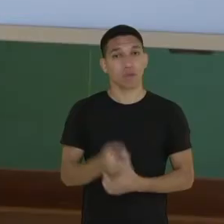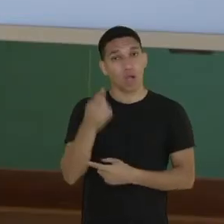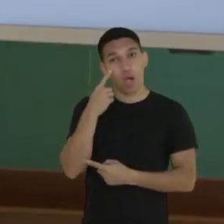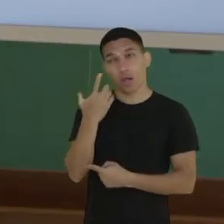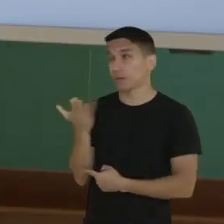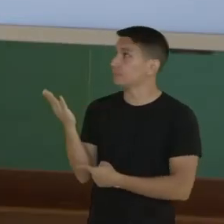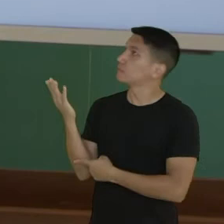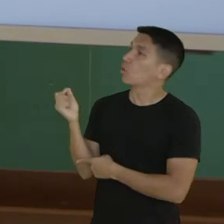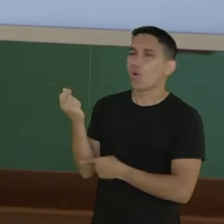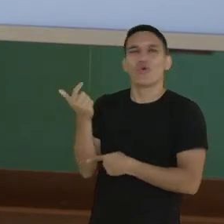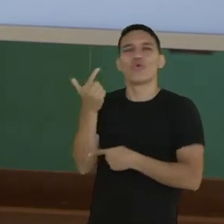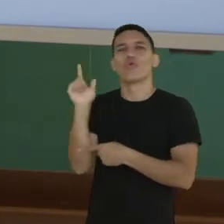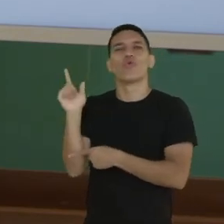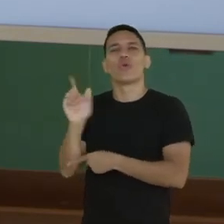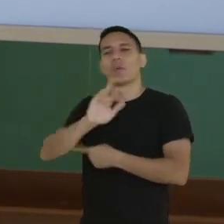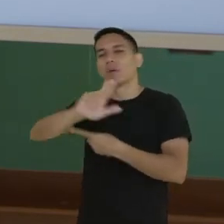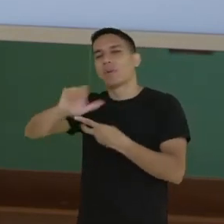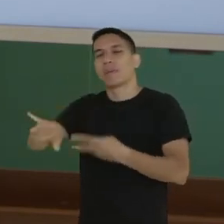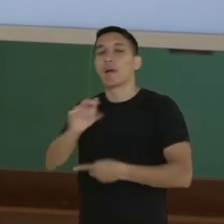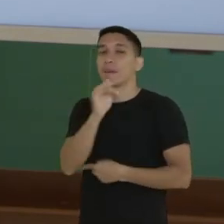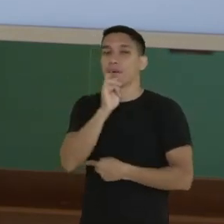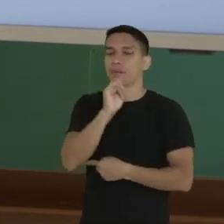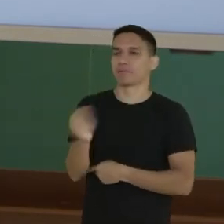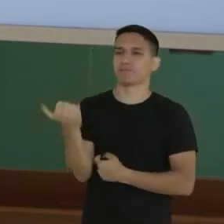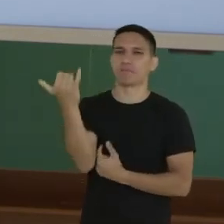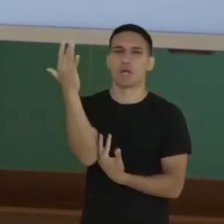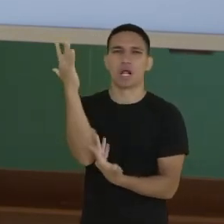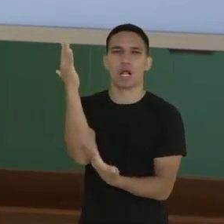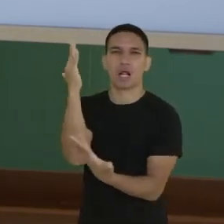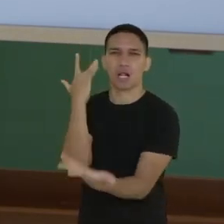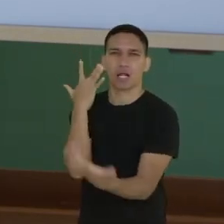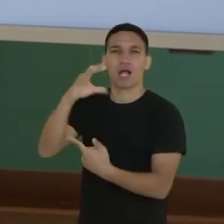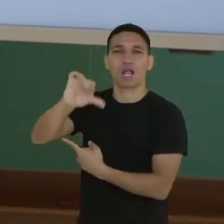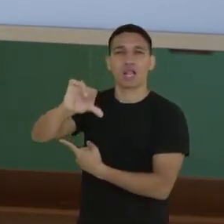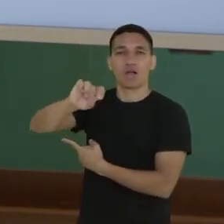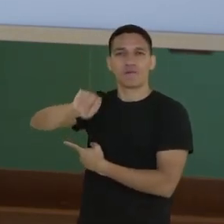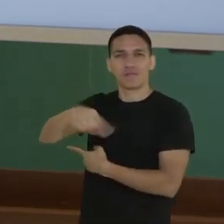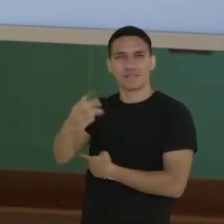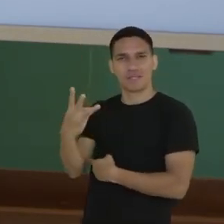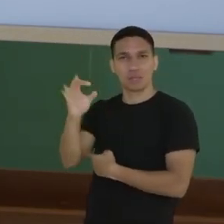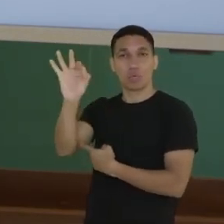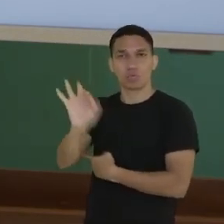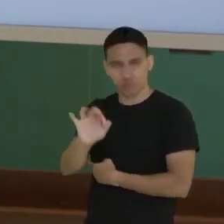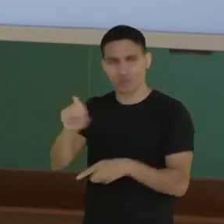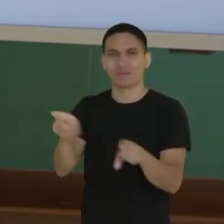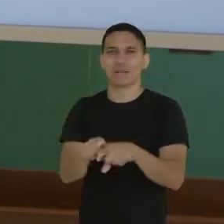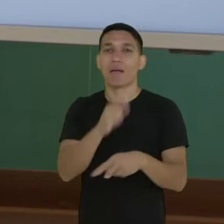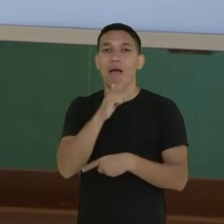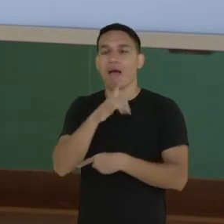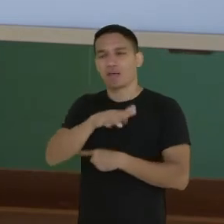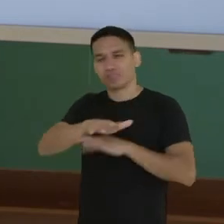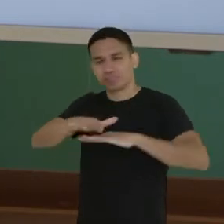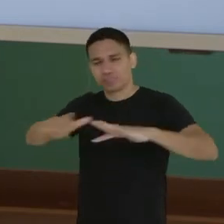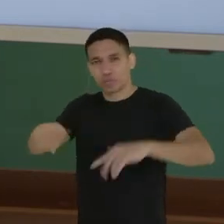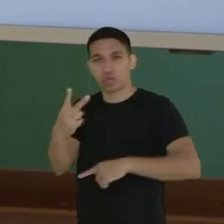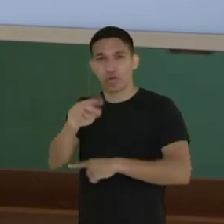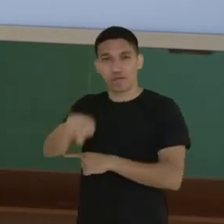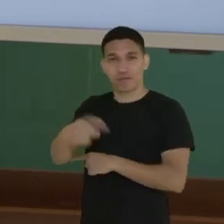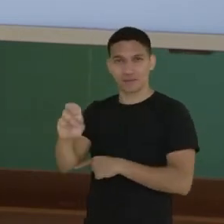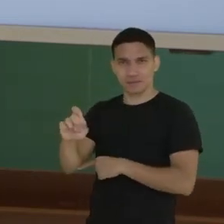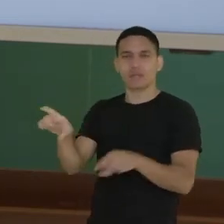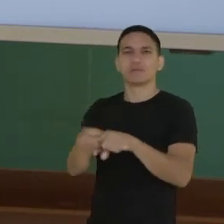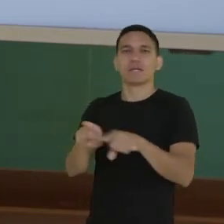os outros recursos, como biomassa, que equivale a 9,3%, a hidráulica, 2,5%, a